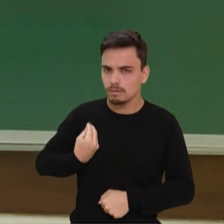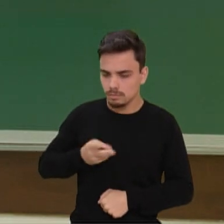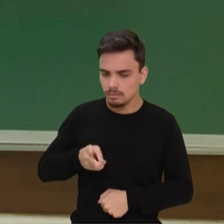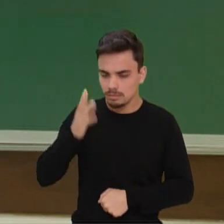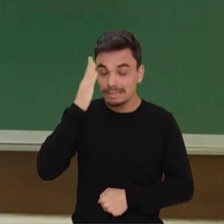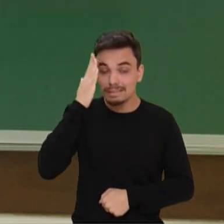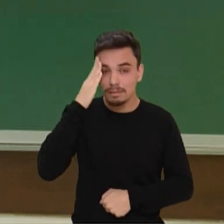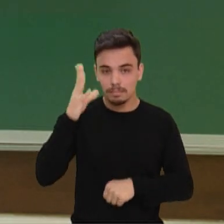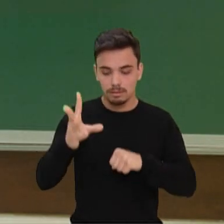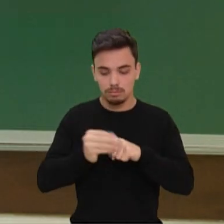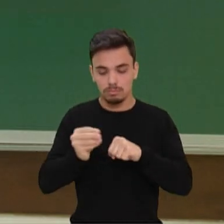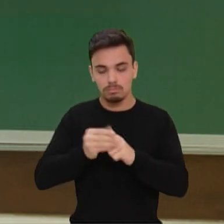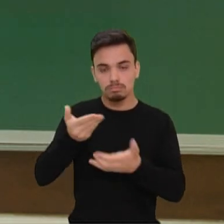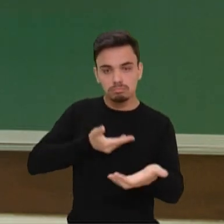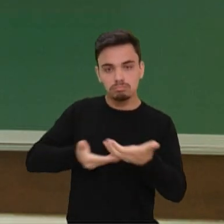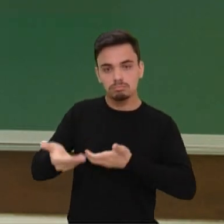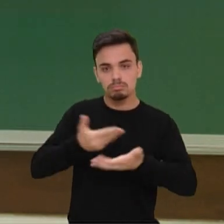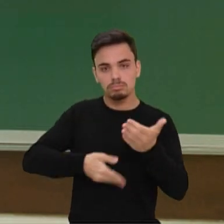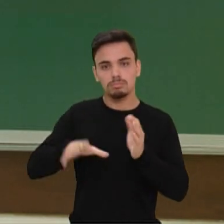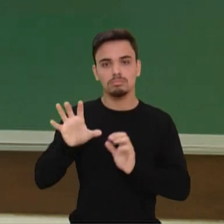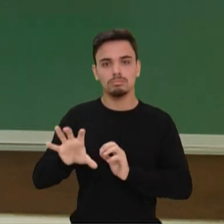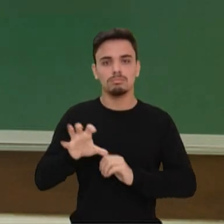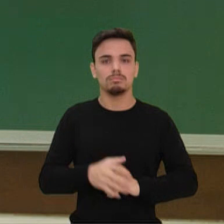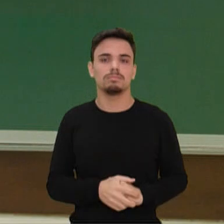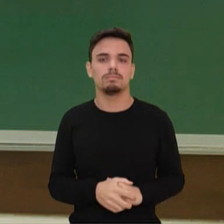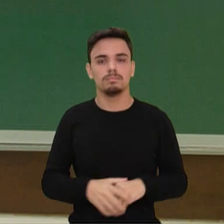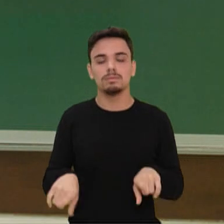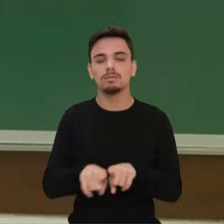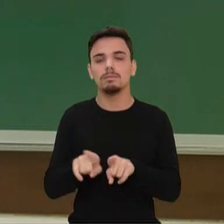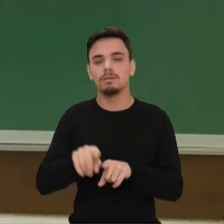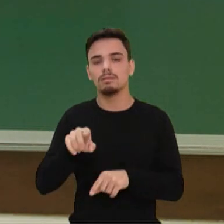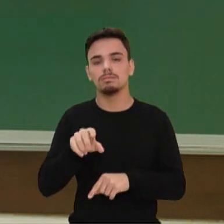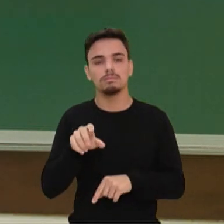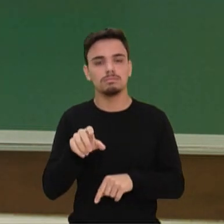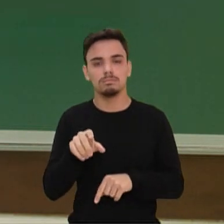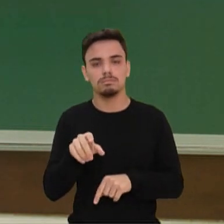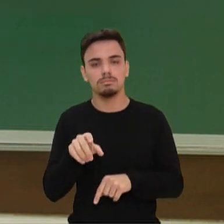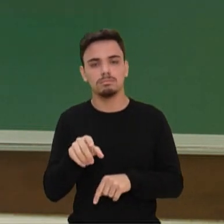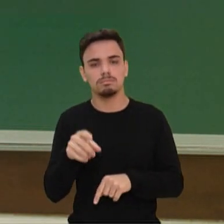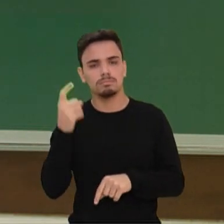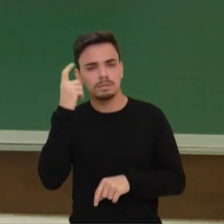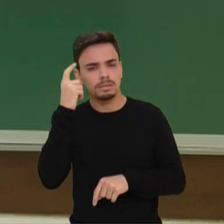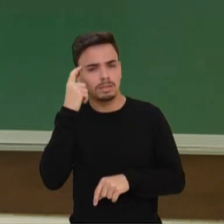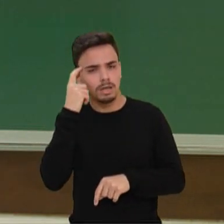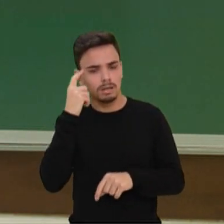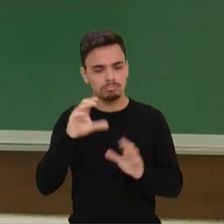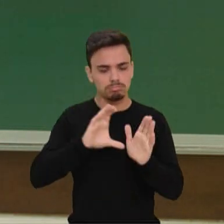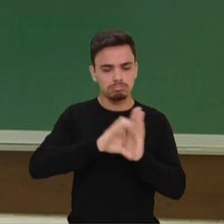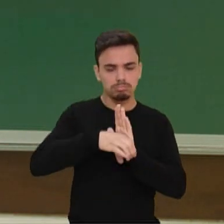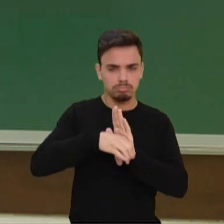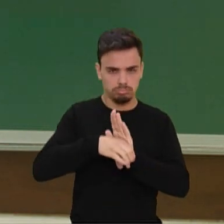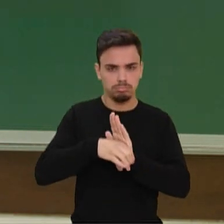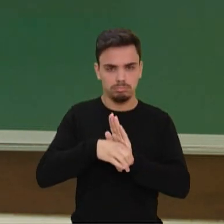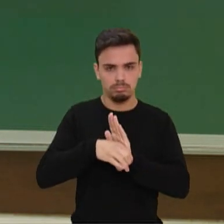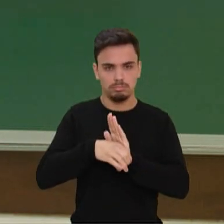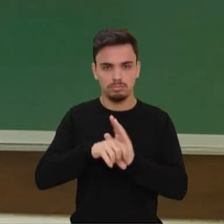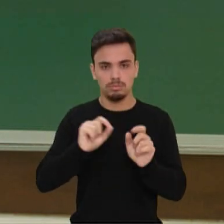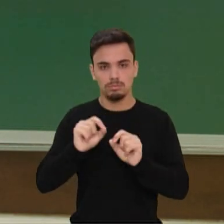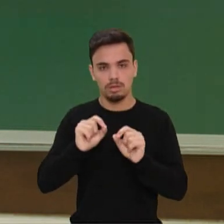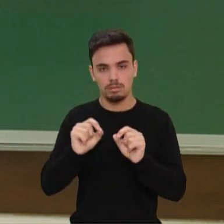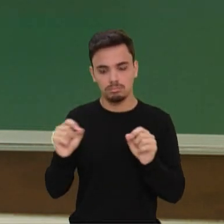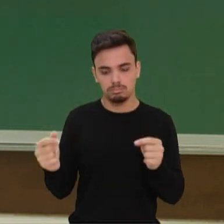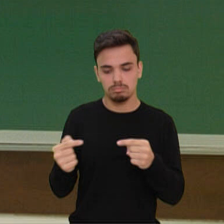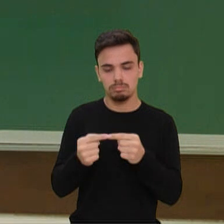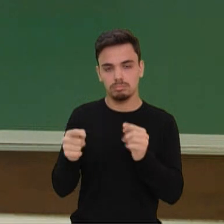do conhecimento para isso. A racionalidade e os conceitos não são o fundamento do mundo